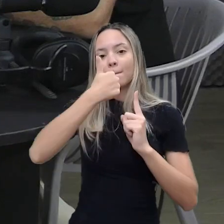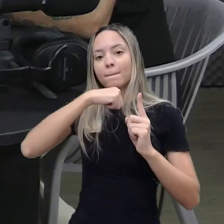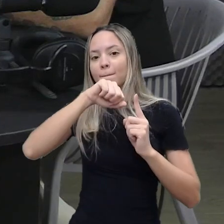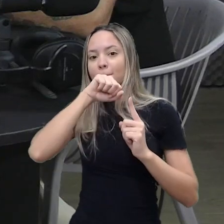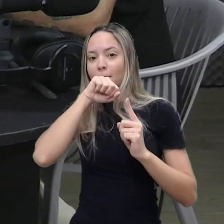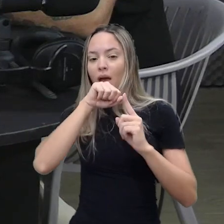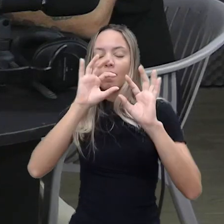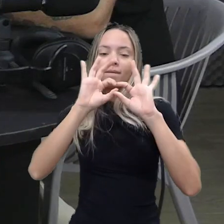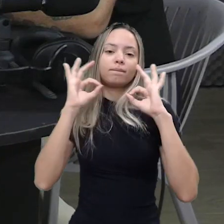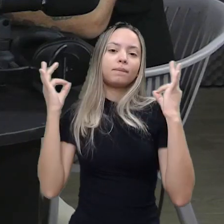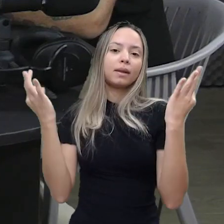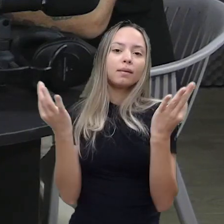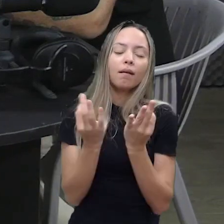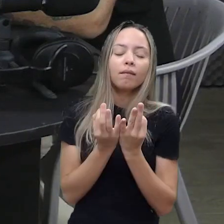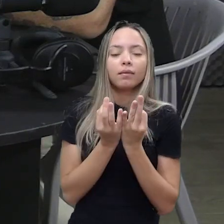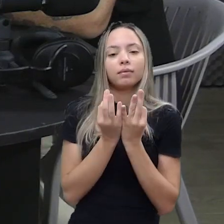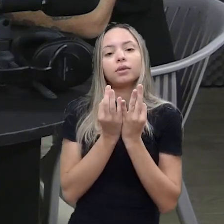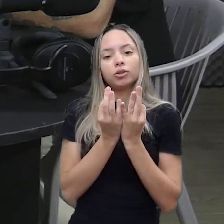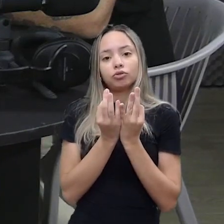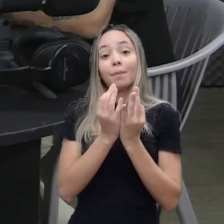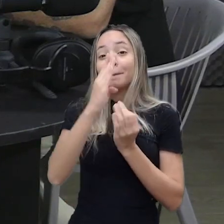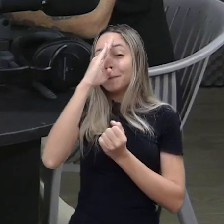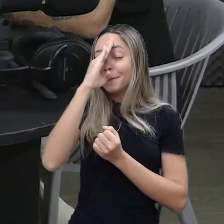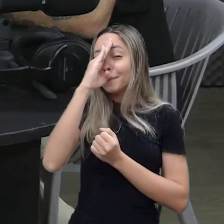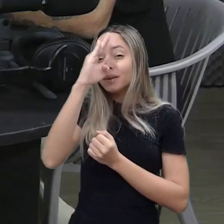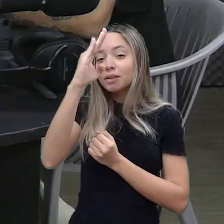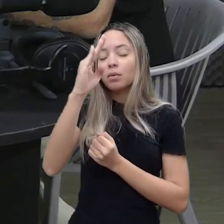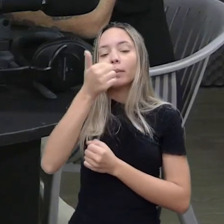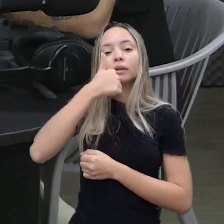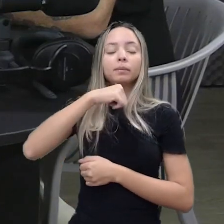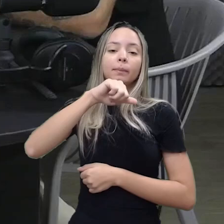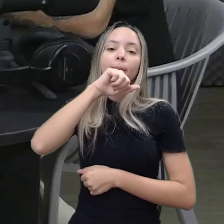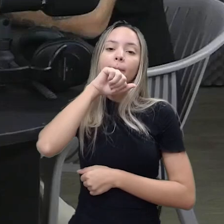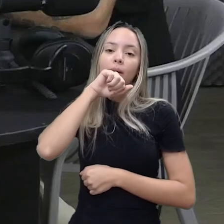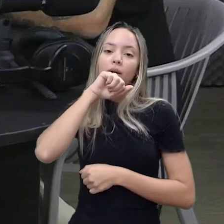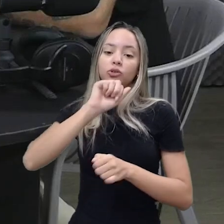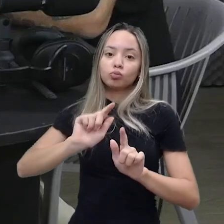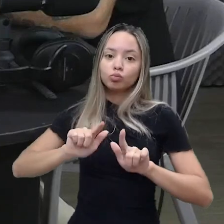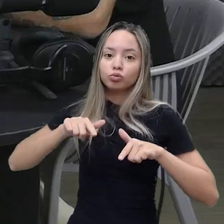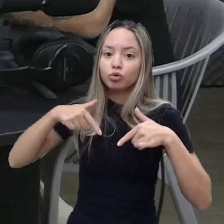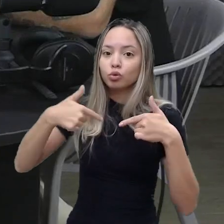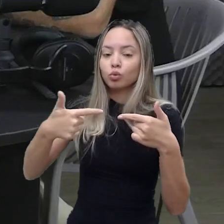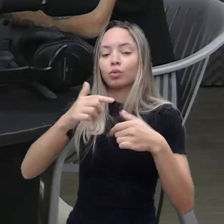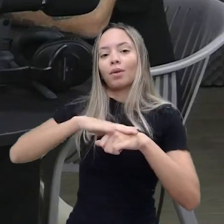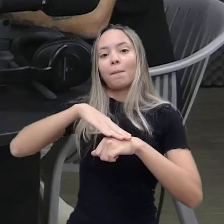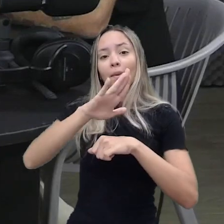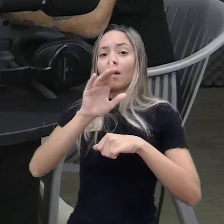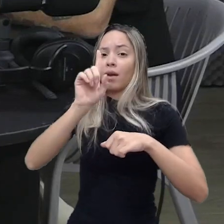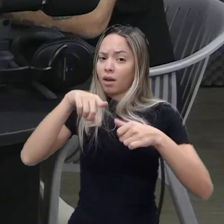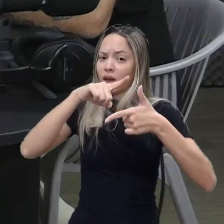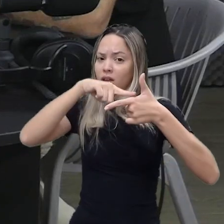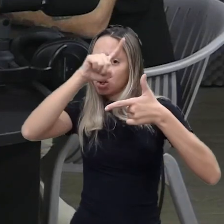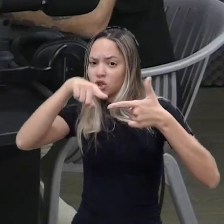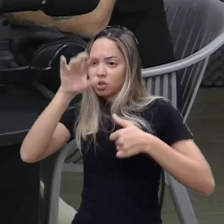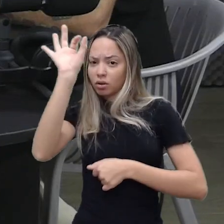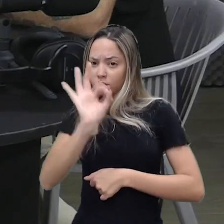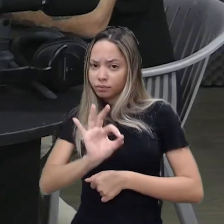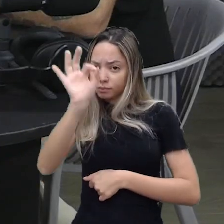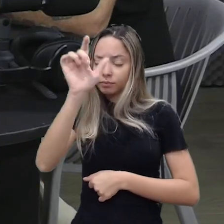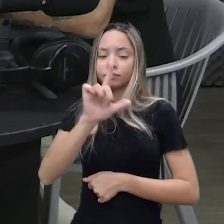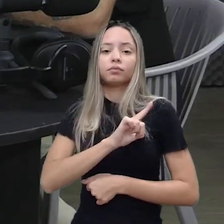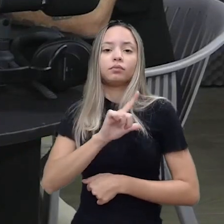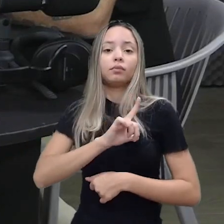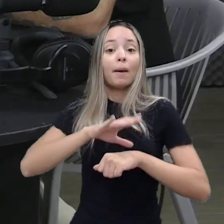seus familiares, principalmente de mães. Né, porque isso é estatístico, mais de